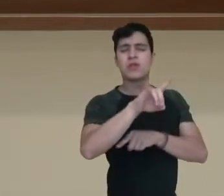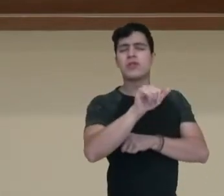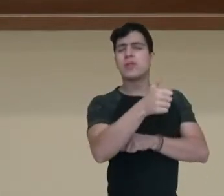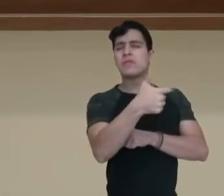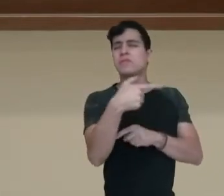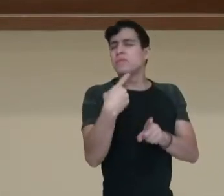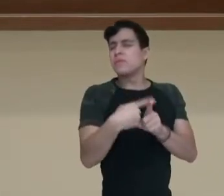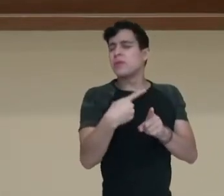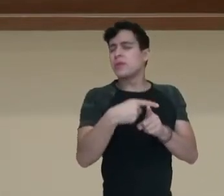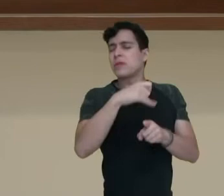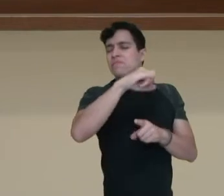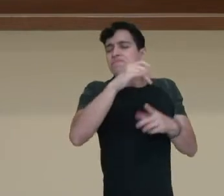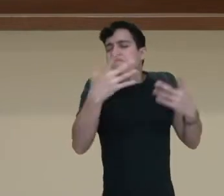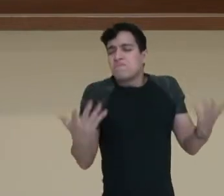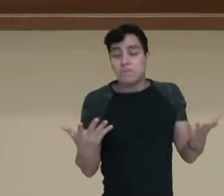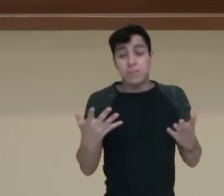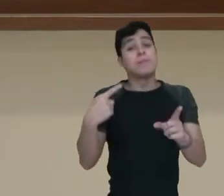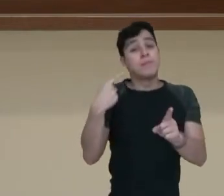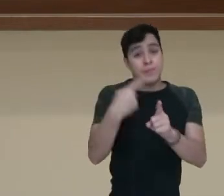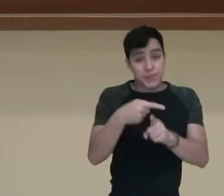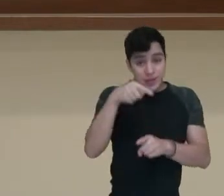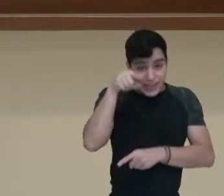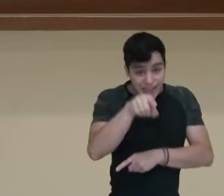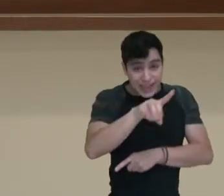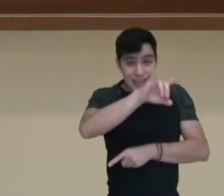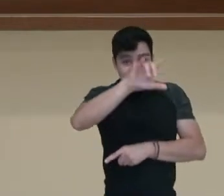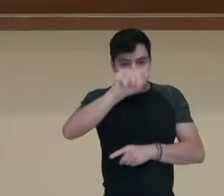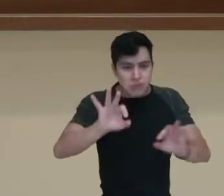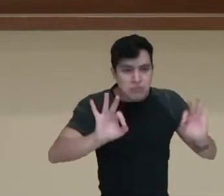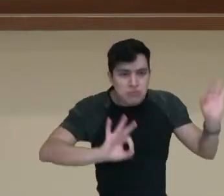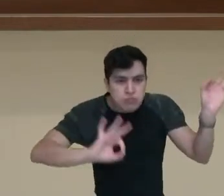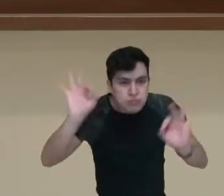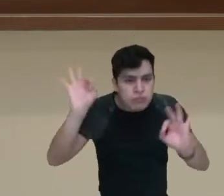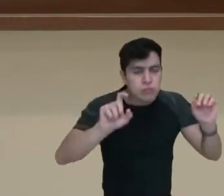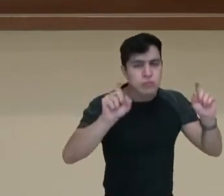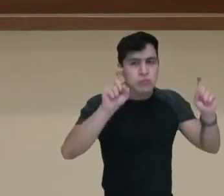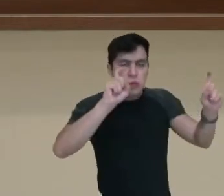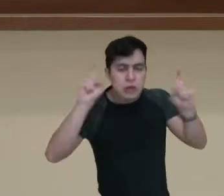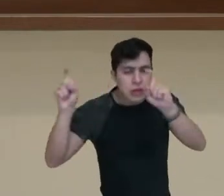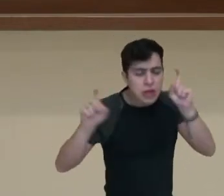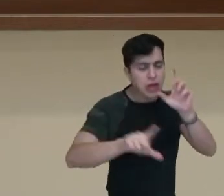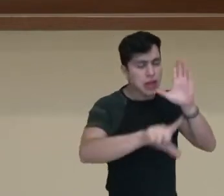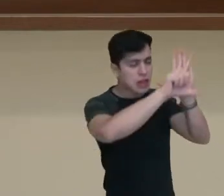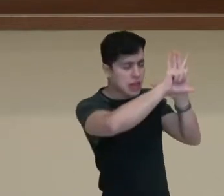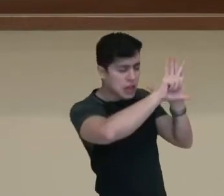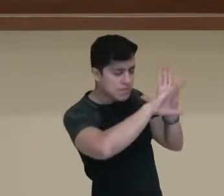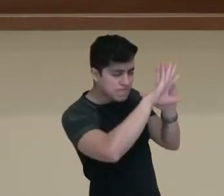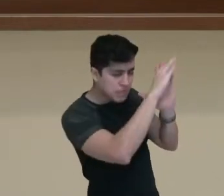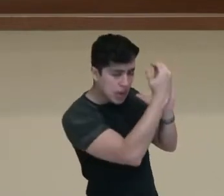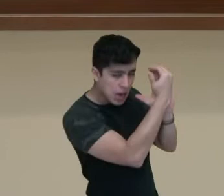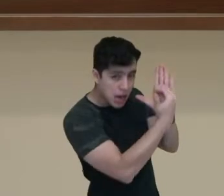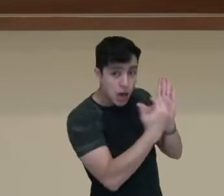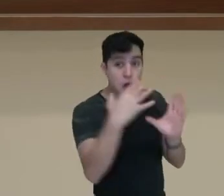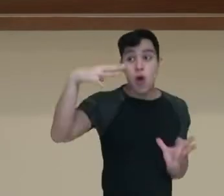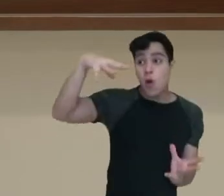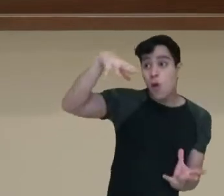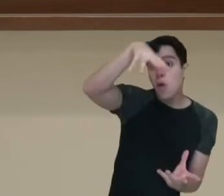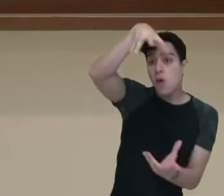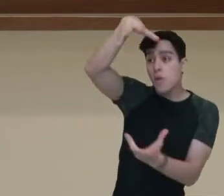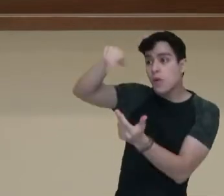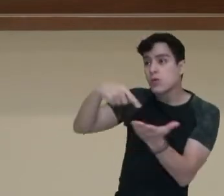foi decidido, foram feitas algumas decisões, algumas leis, e aí, como é uma decisão